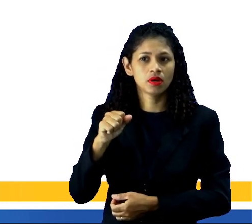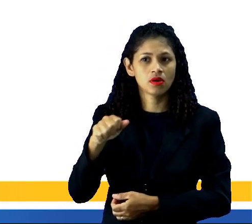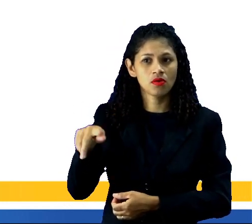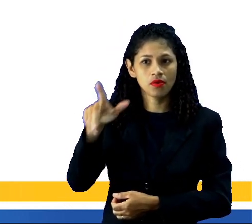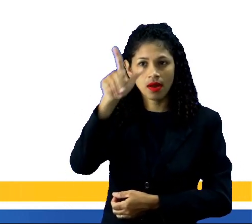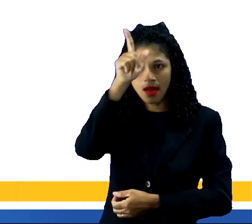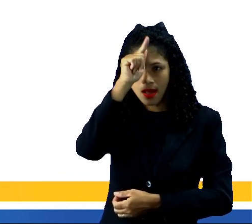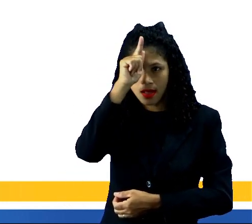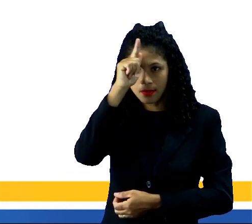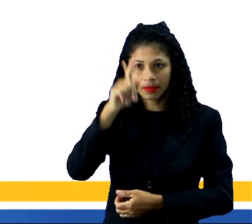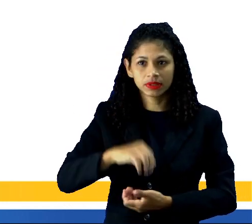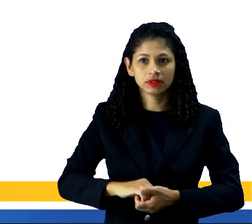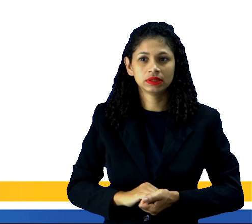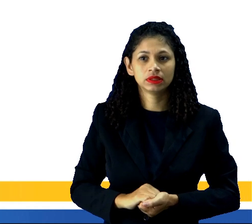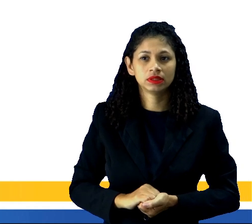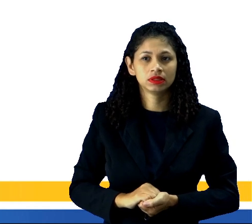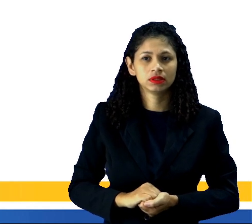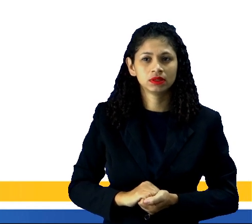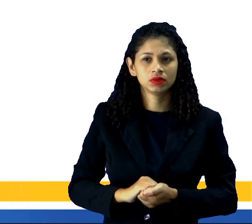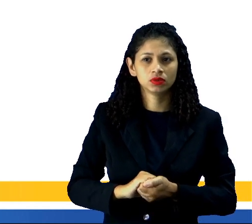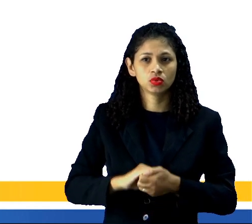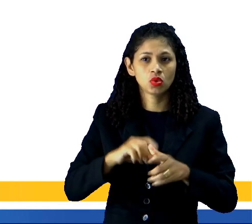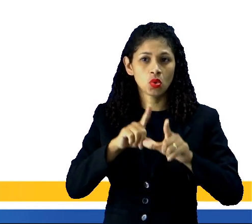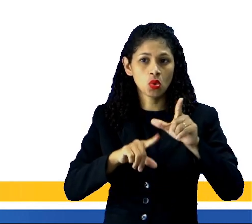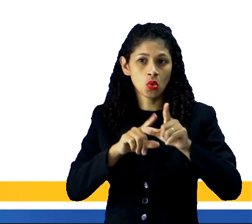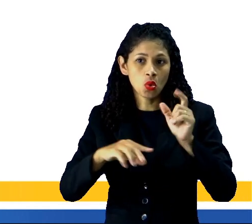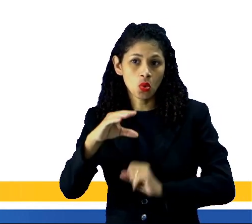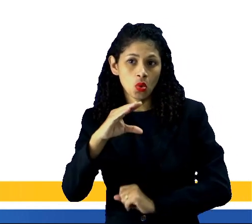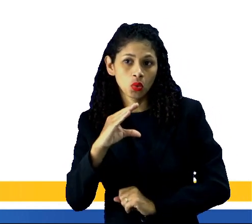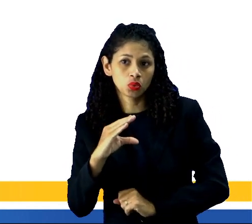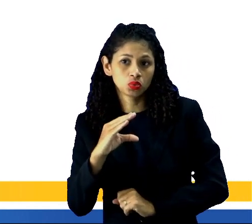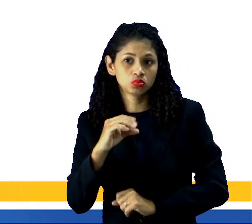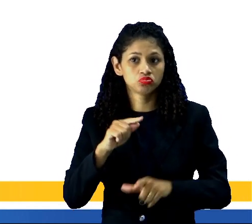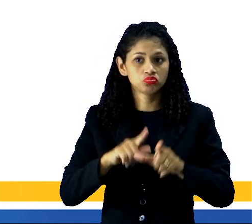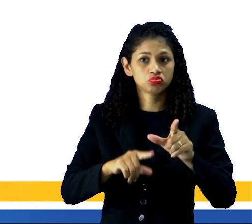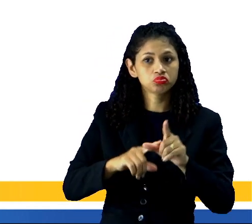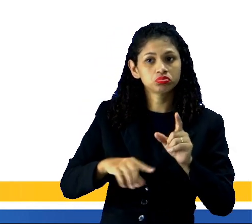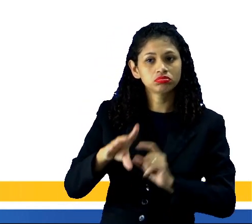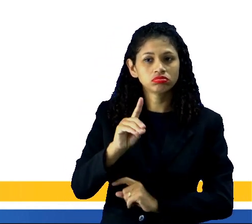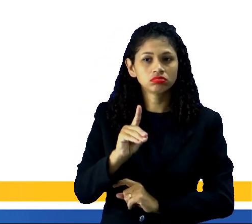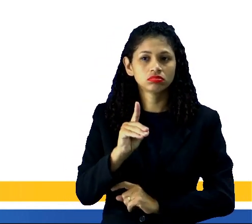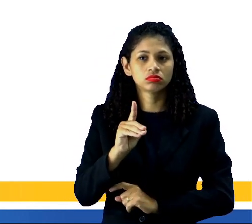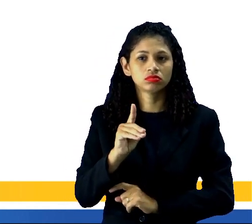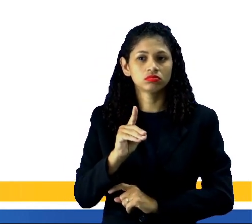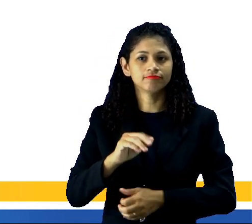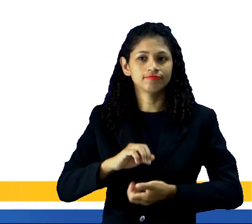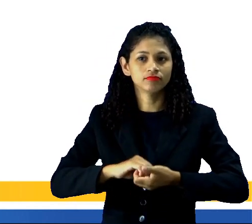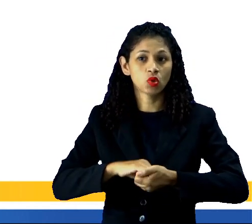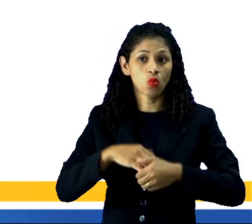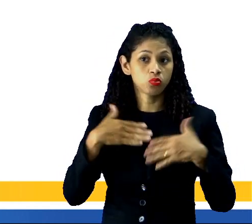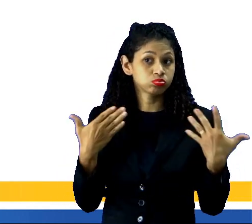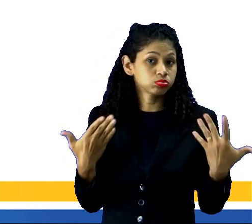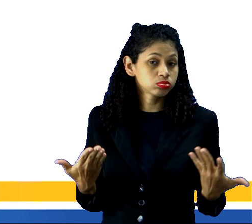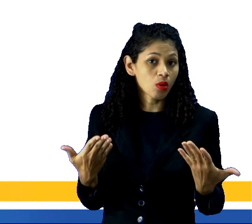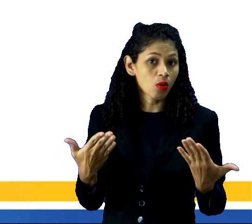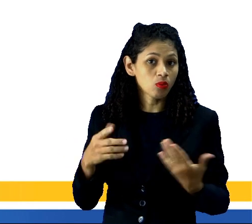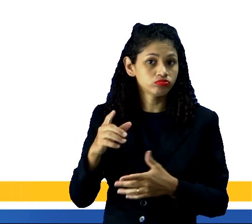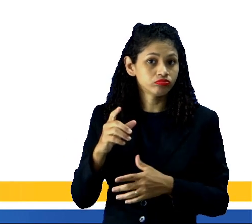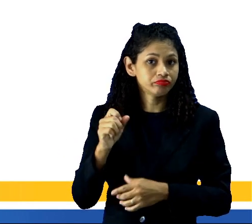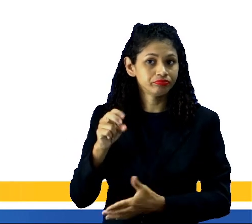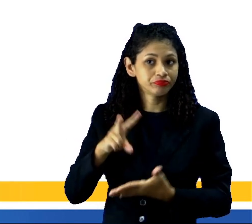e Inglaterra. Letra C, Rússia, Holanda e Japão. Ou letra D, Inglaterra, Bélgica e Espanha.